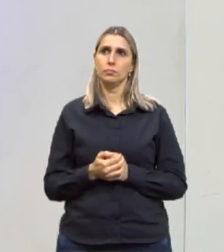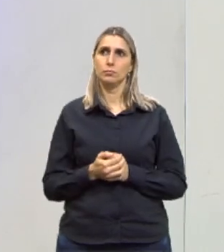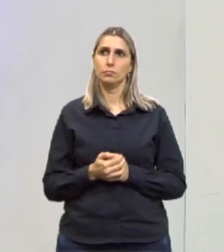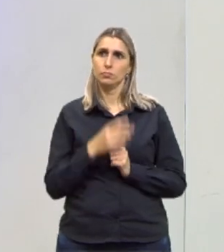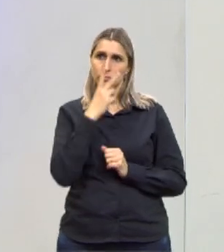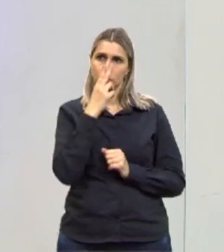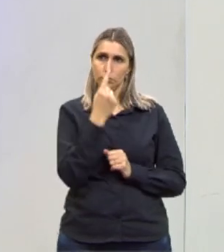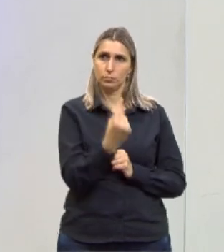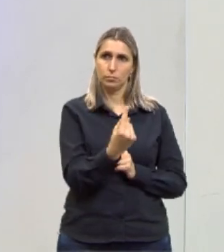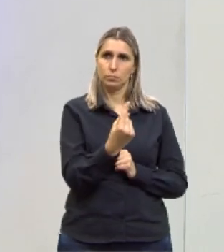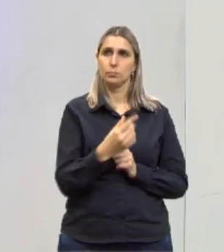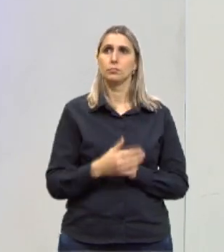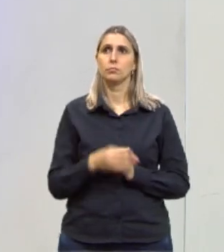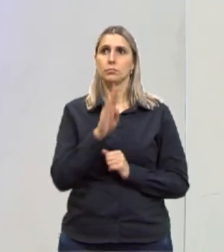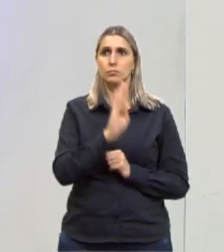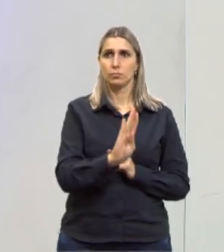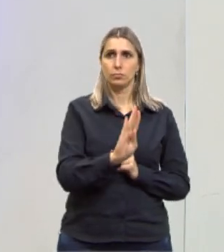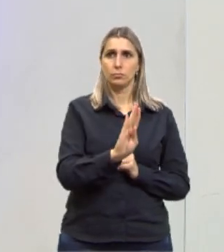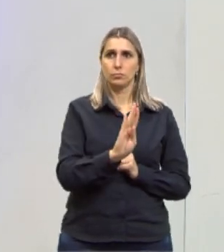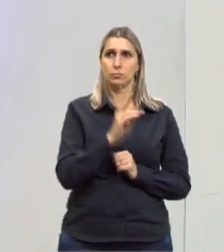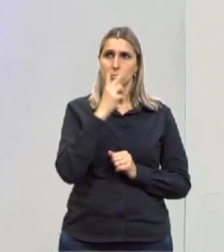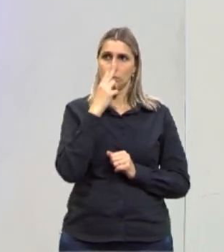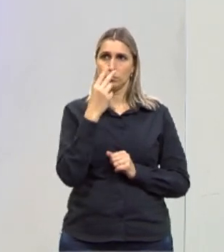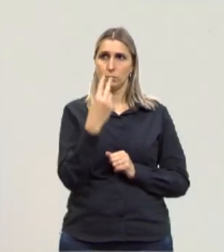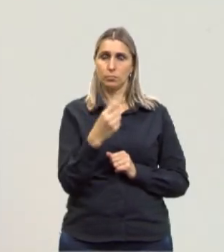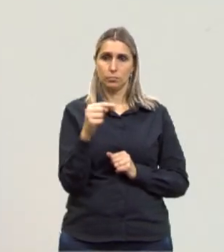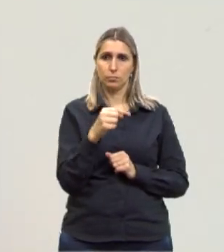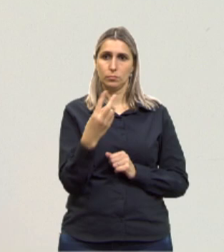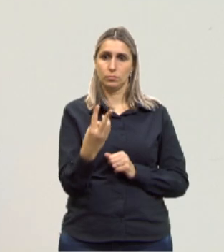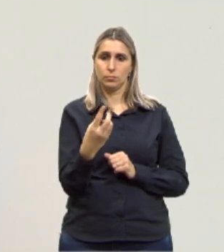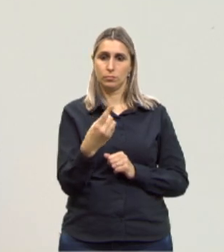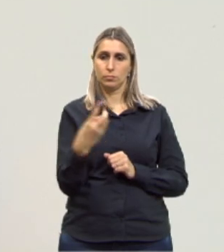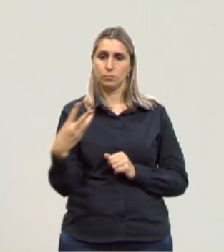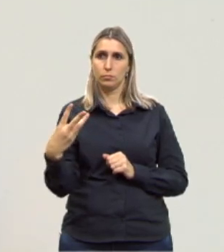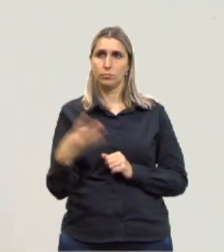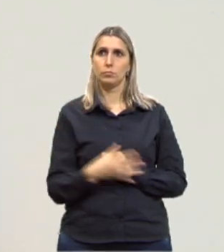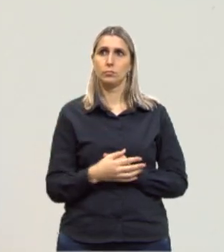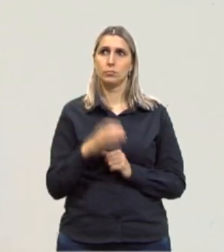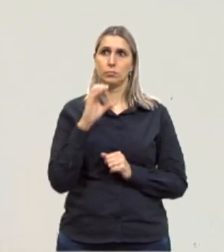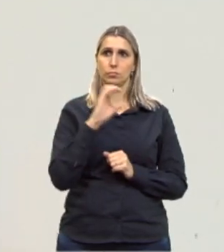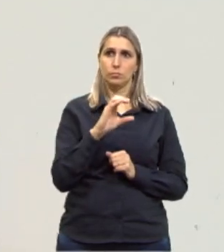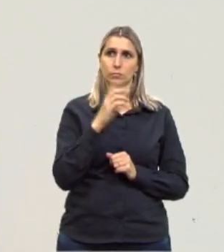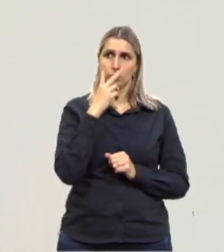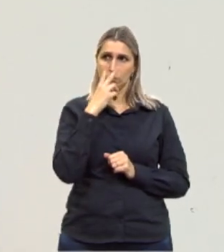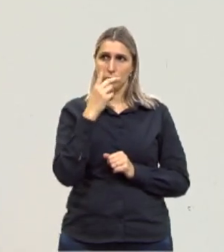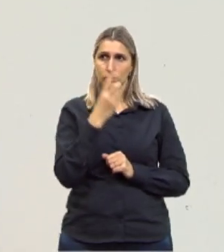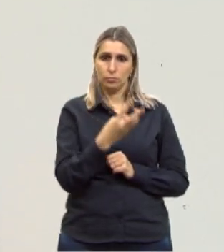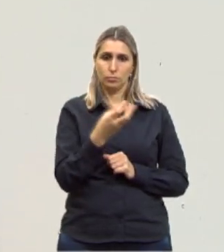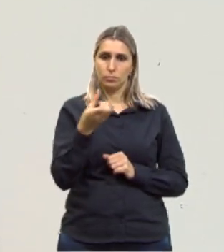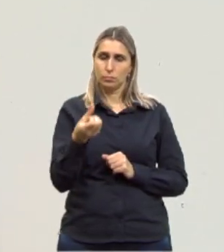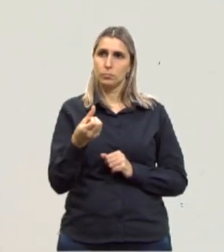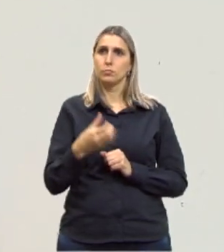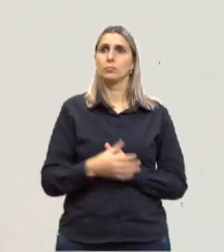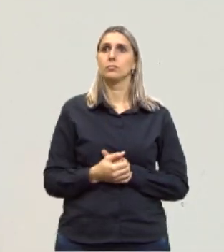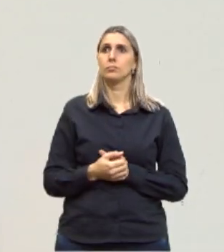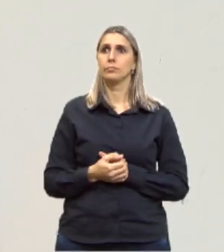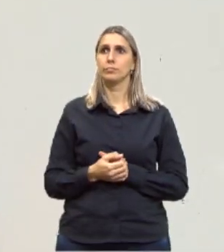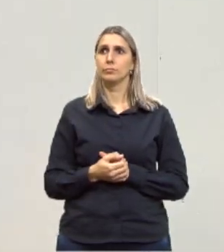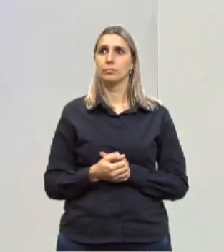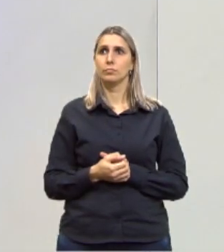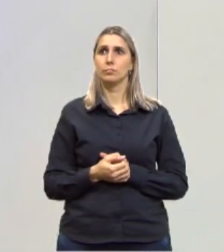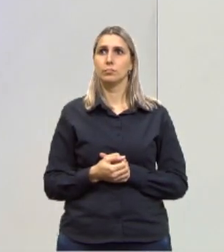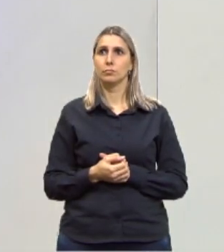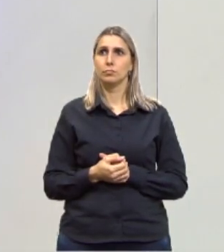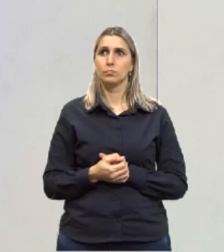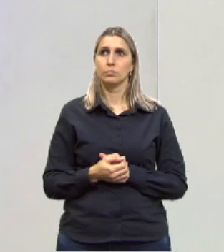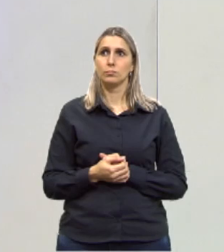que é 1, o B, que é menos 13, e o C, que é 36.